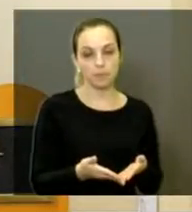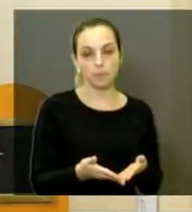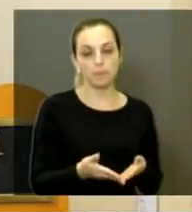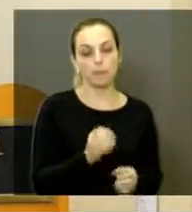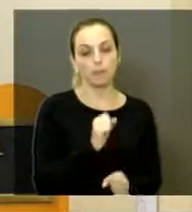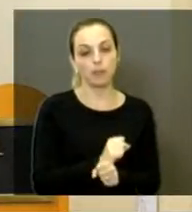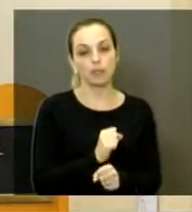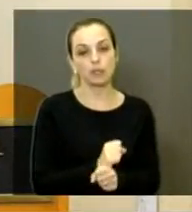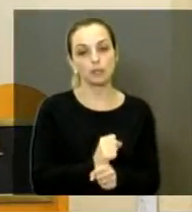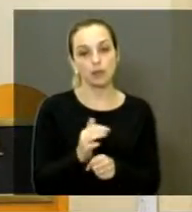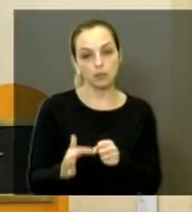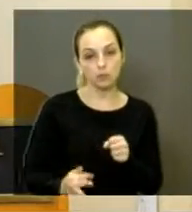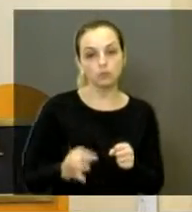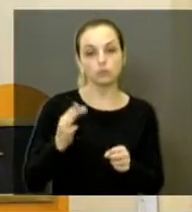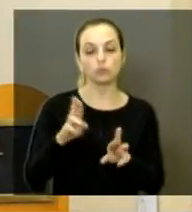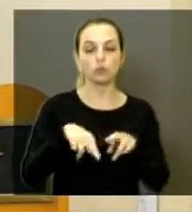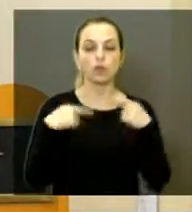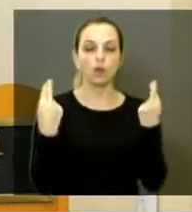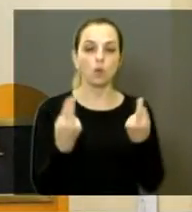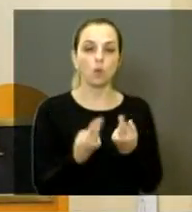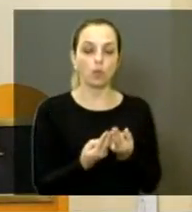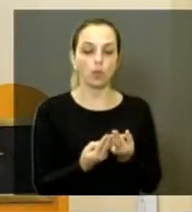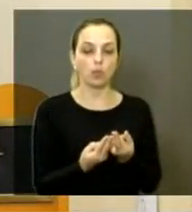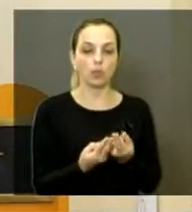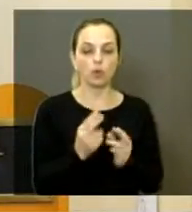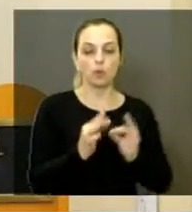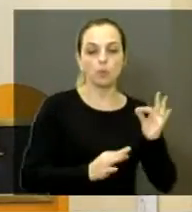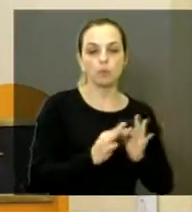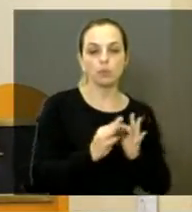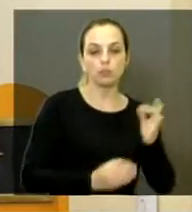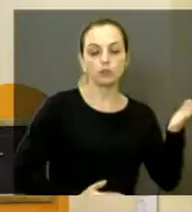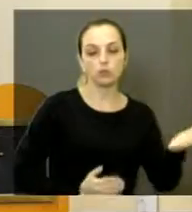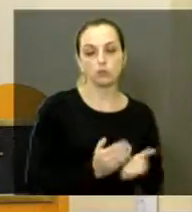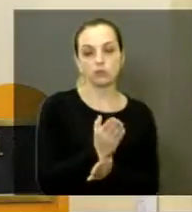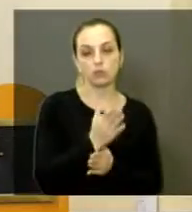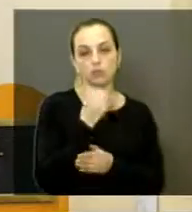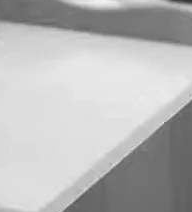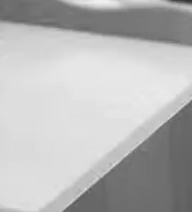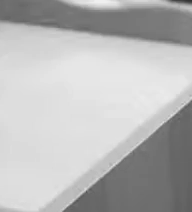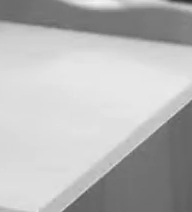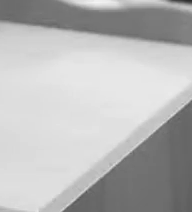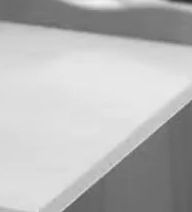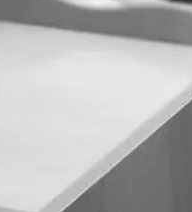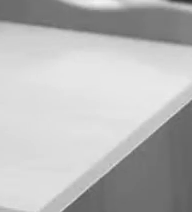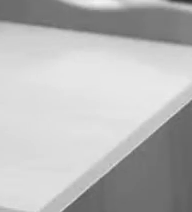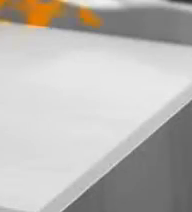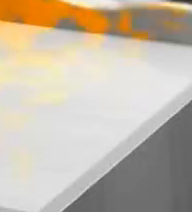espero que semana que vem esse projeto entre e passe. Boa noite a todos.